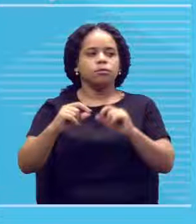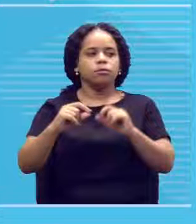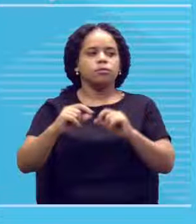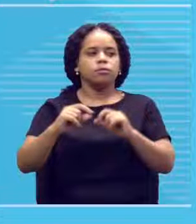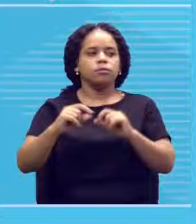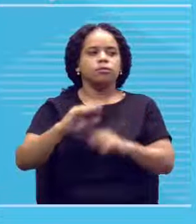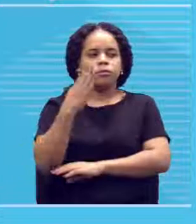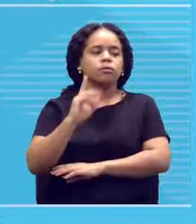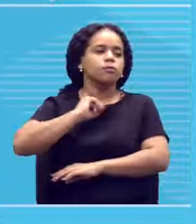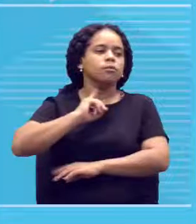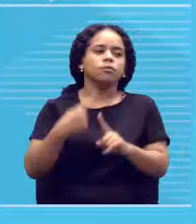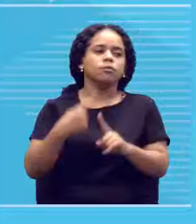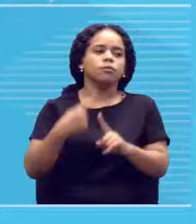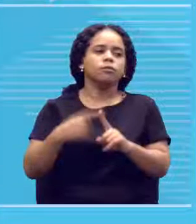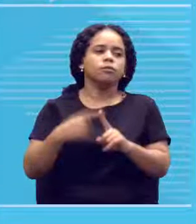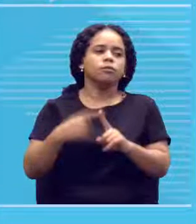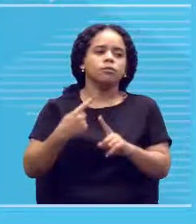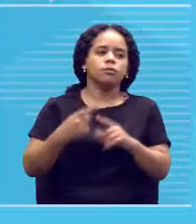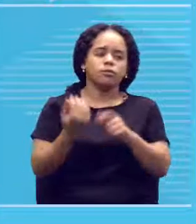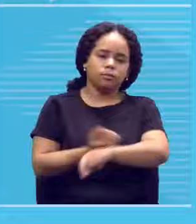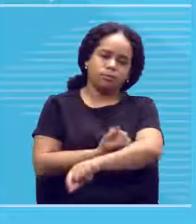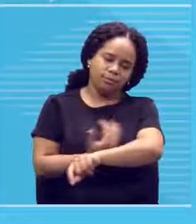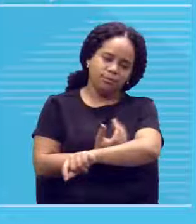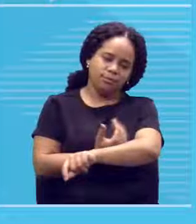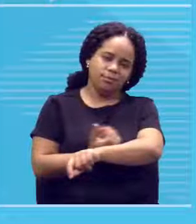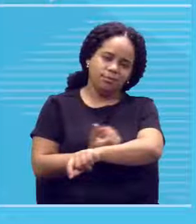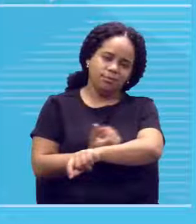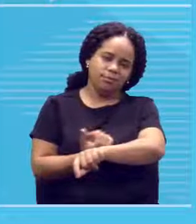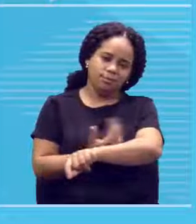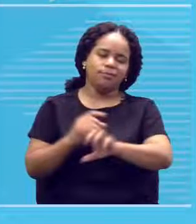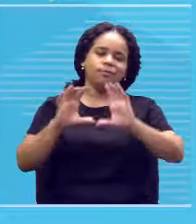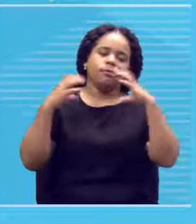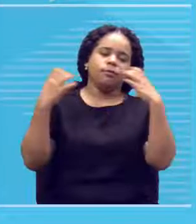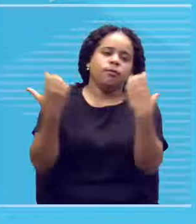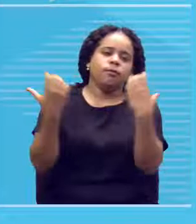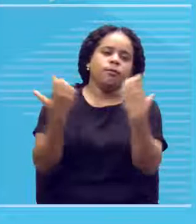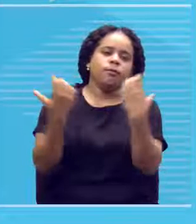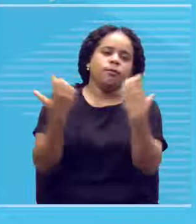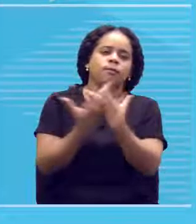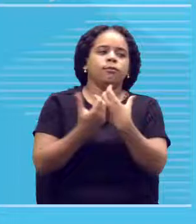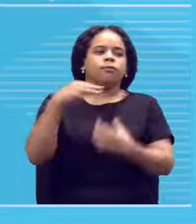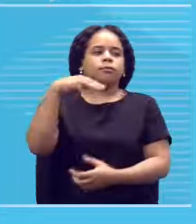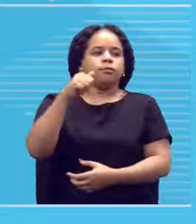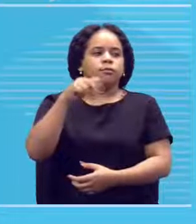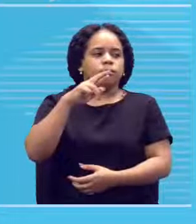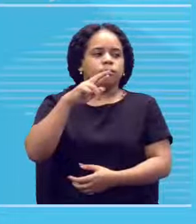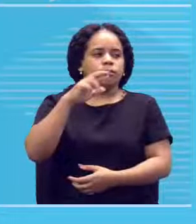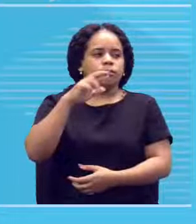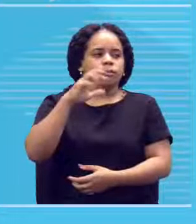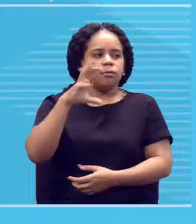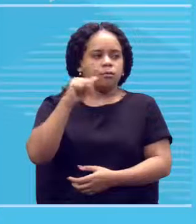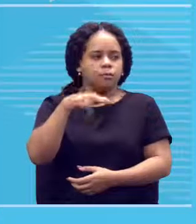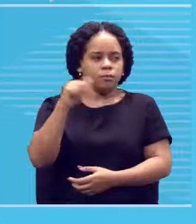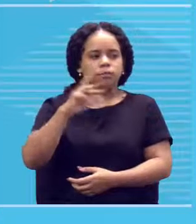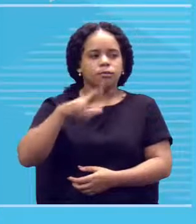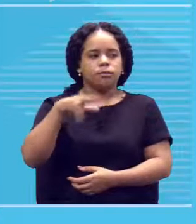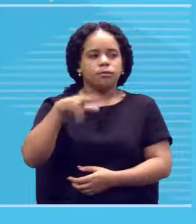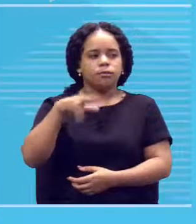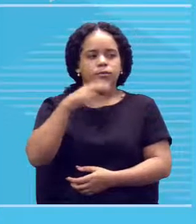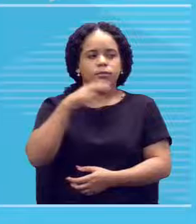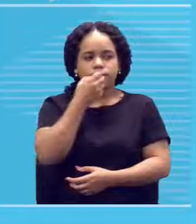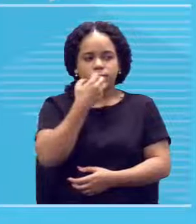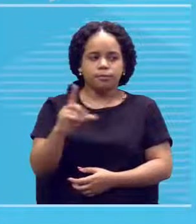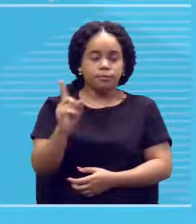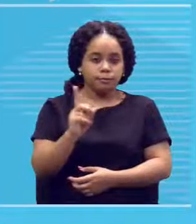estado do gramado do Maracanã não é dos piores gente meu Deus vamos ter coerência turma ficaria